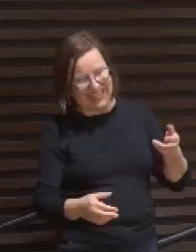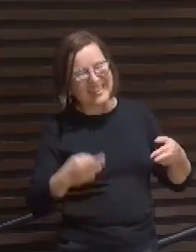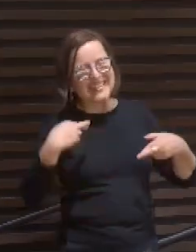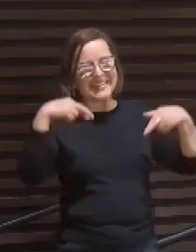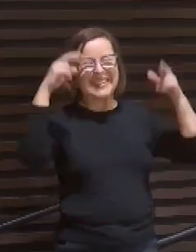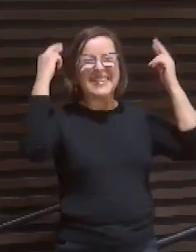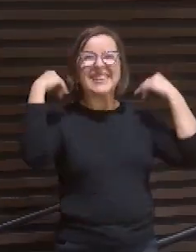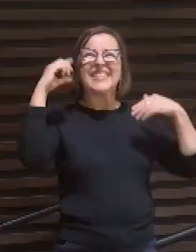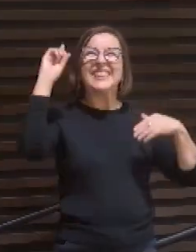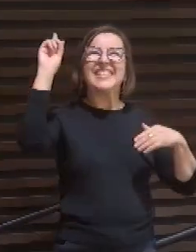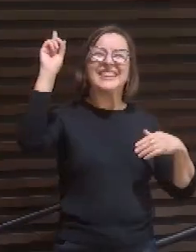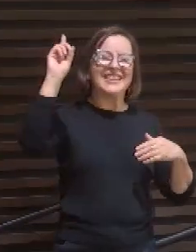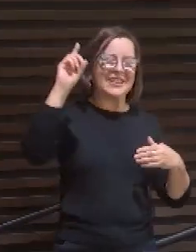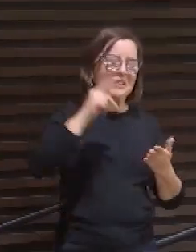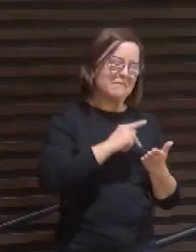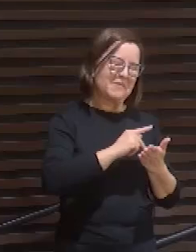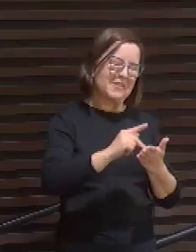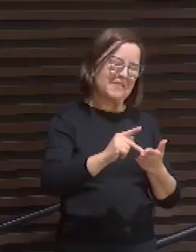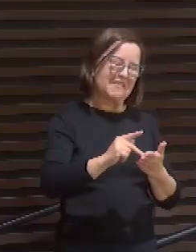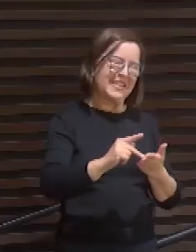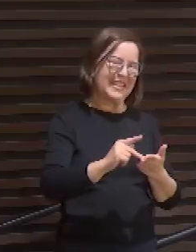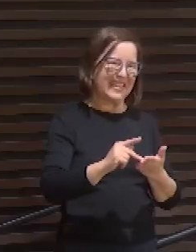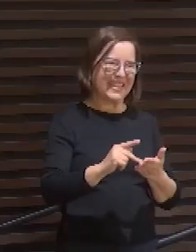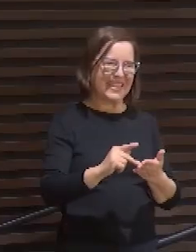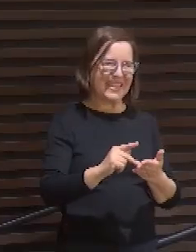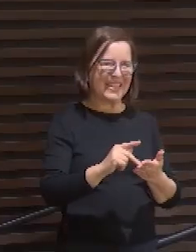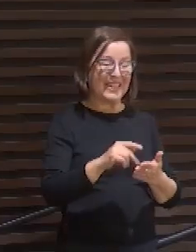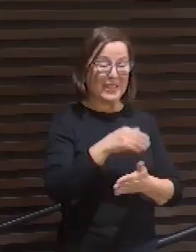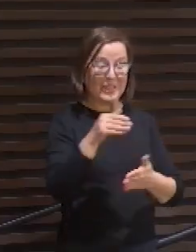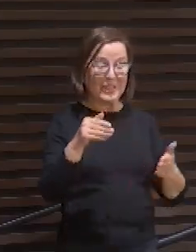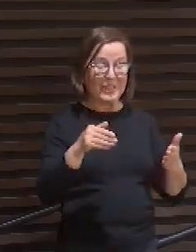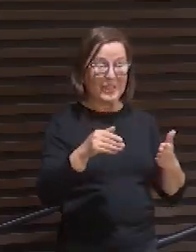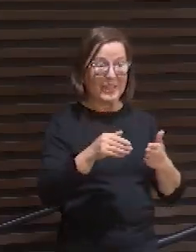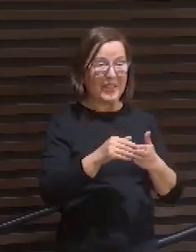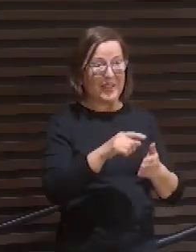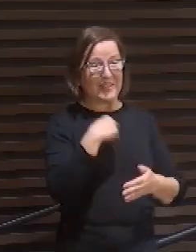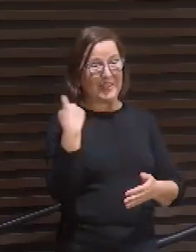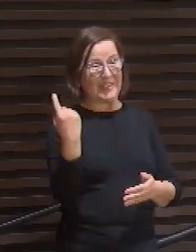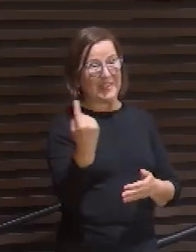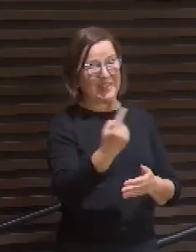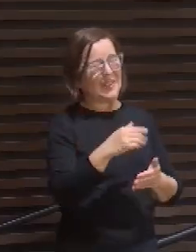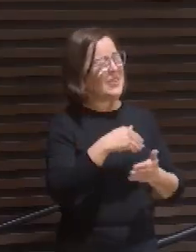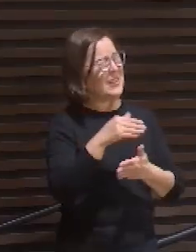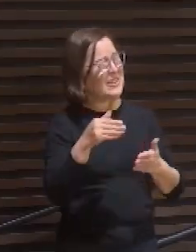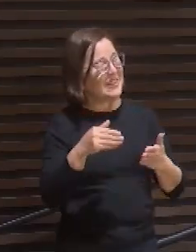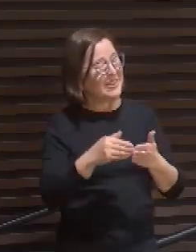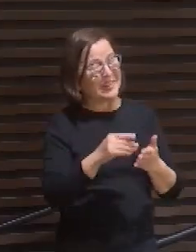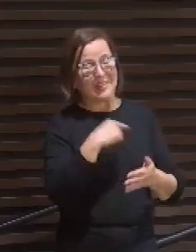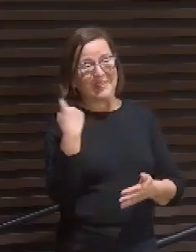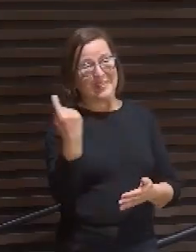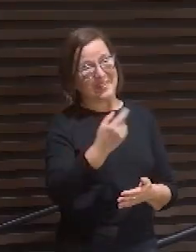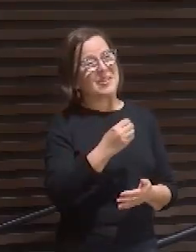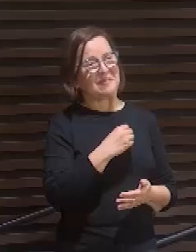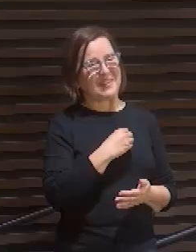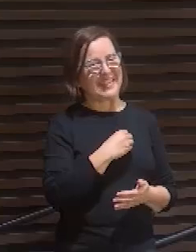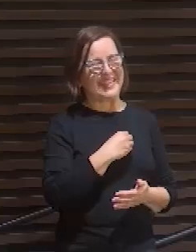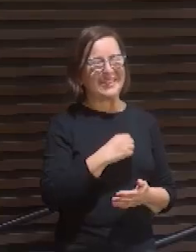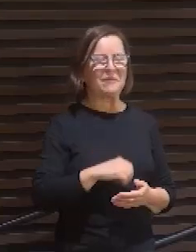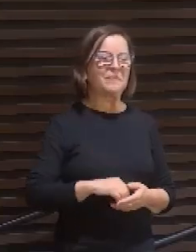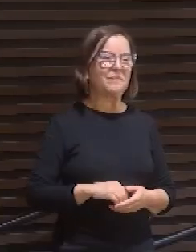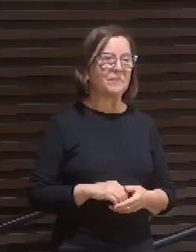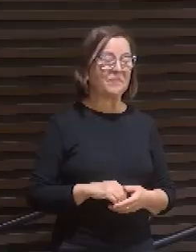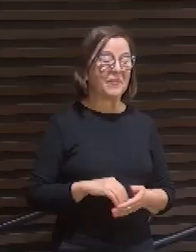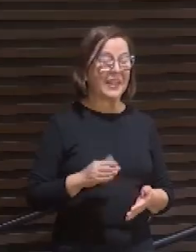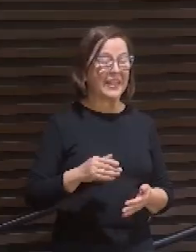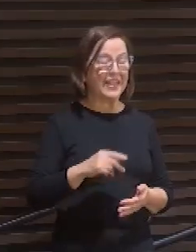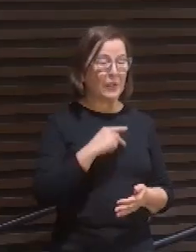sem pecado, que purifica todos nós de todo o nosso pecado. O pastor Abuchain